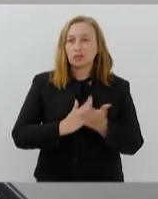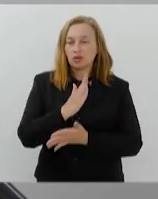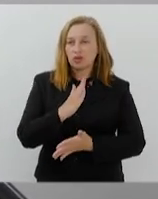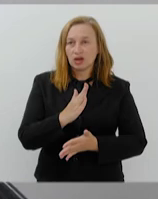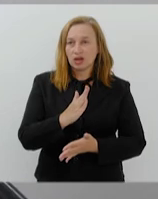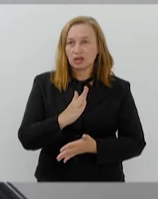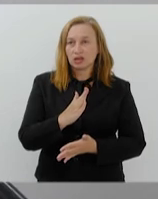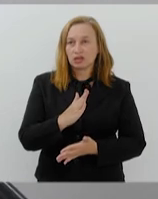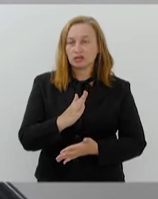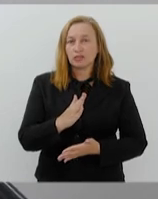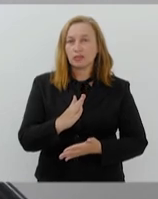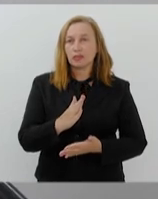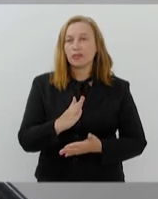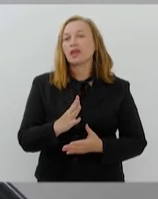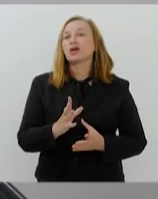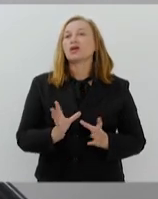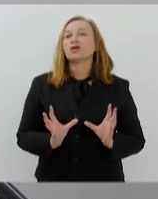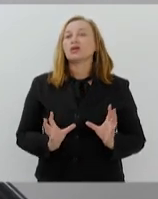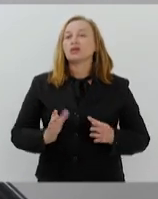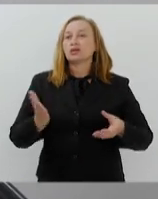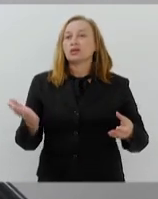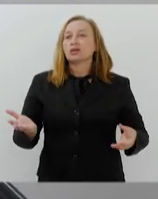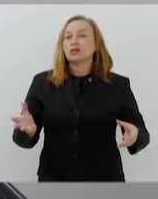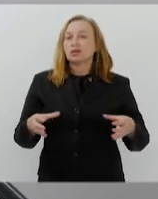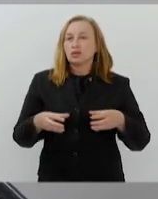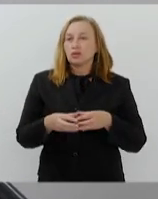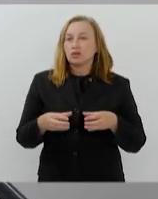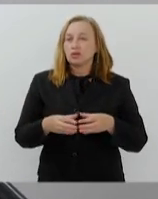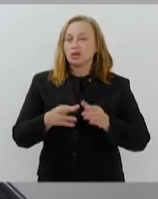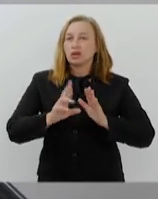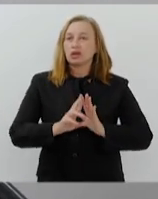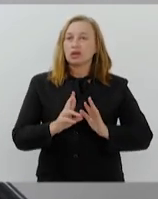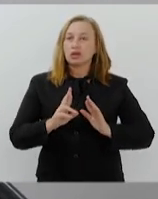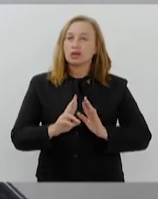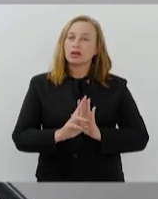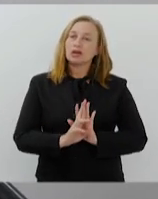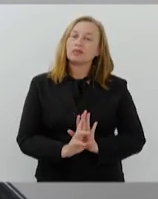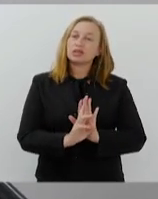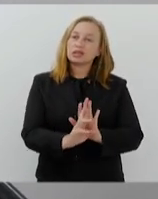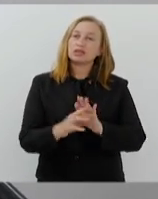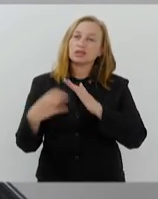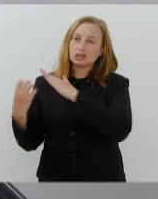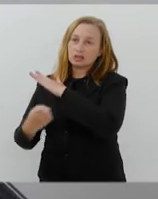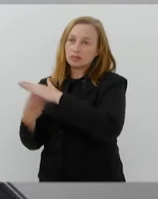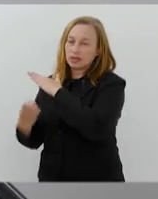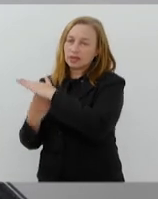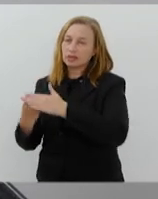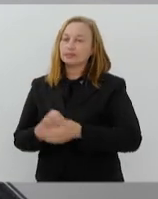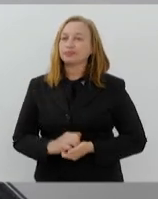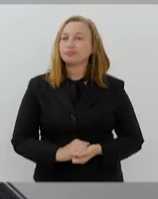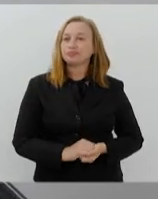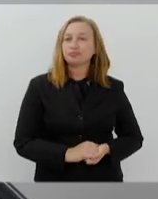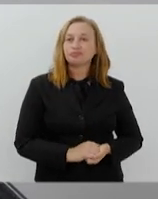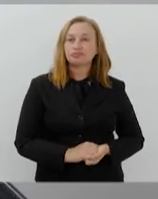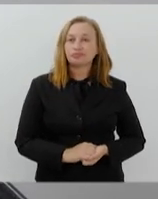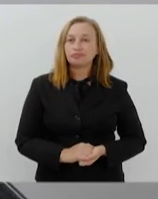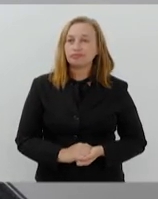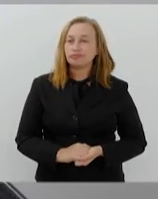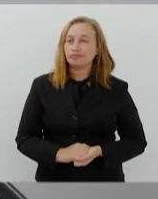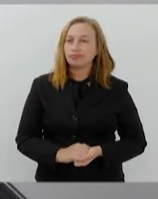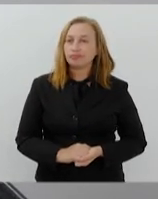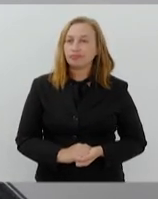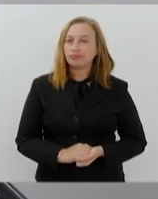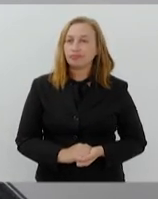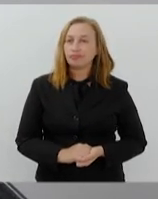unanimidade dessa comissão com os representantes das empresas incluindo no caso da eh eh